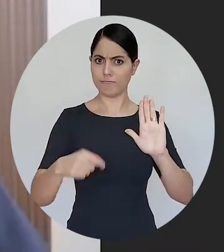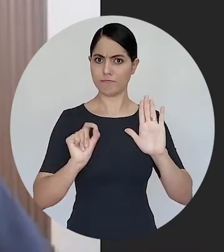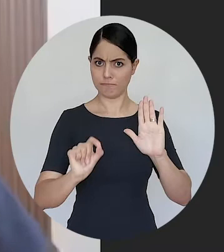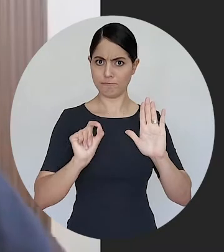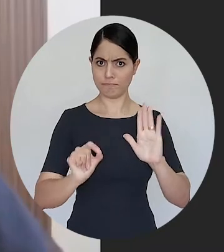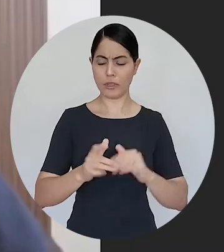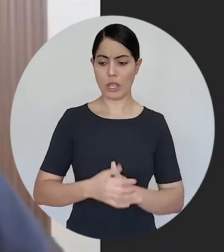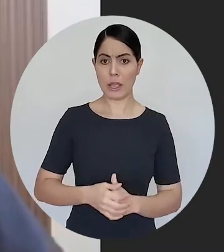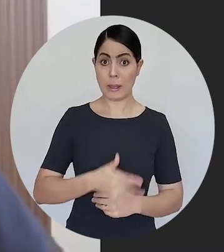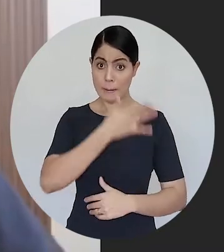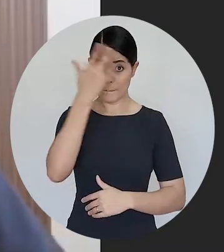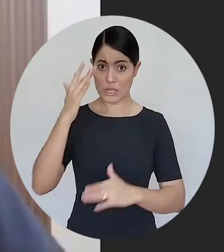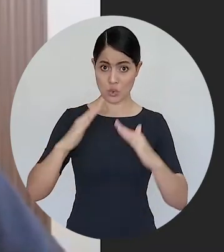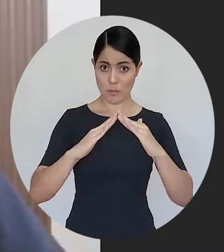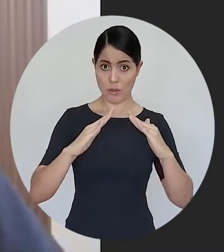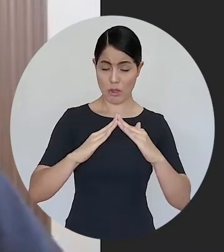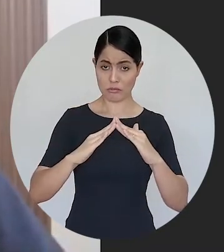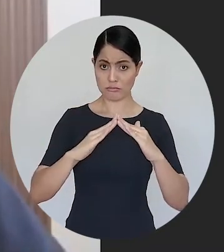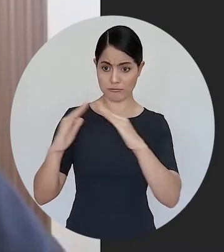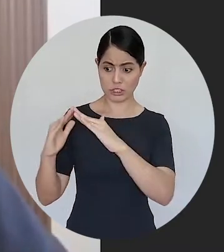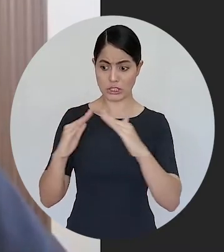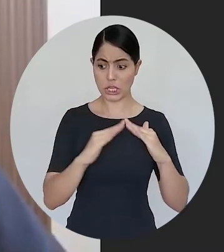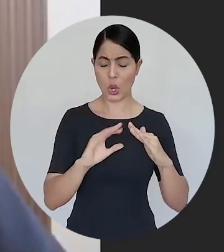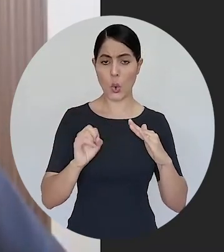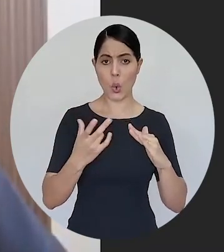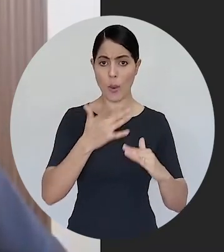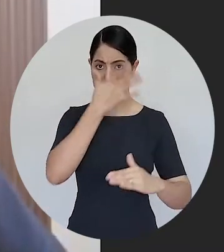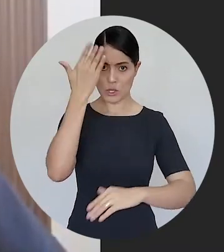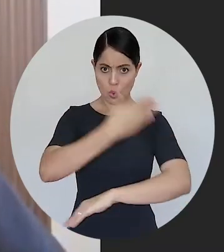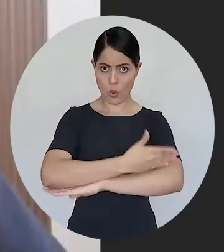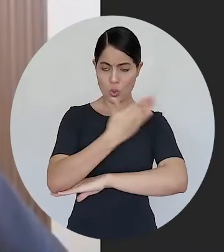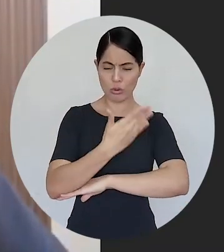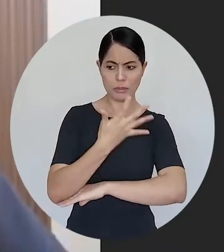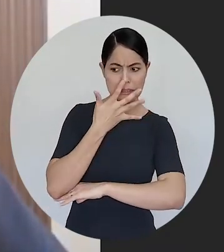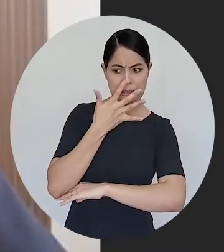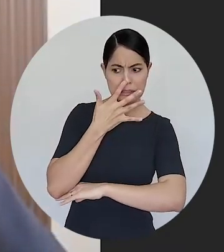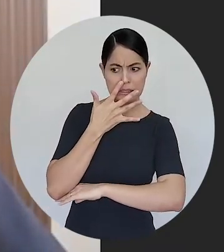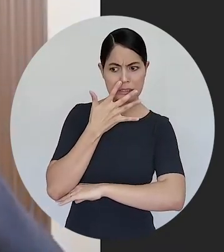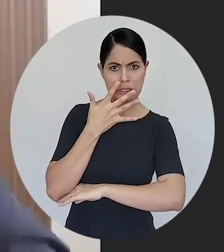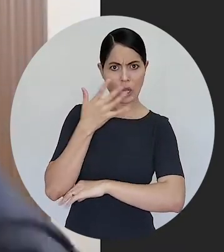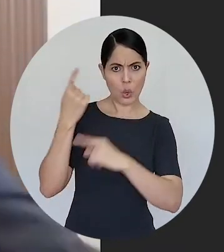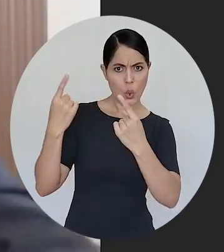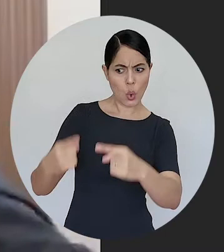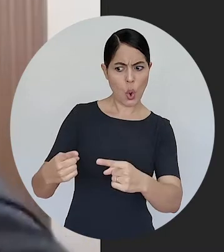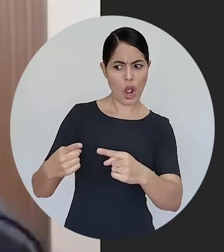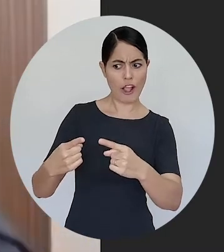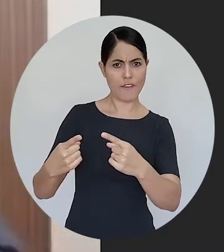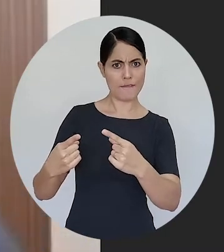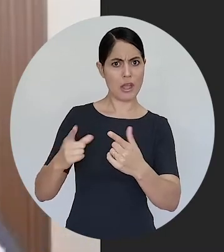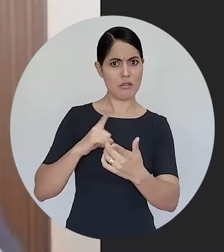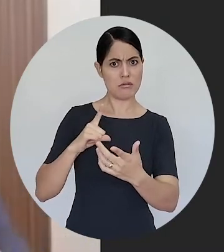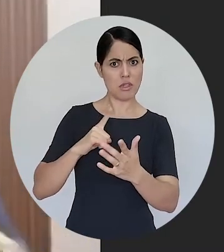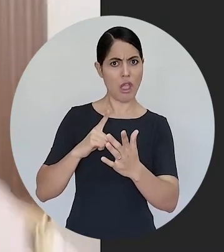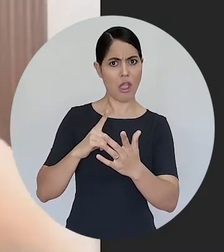essa obrigatoriedade de comunicar à autoridade. E essa obrigatoriedade ela pode